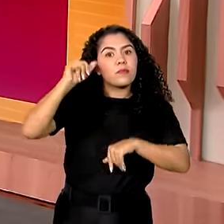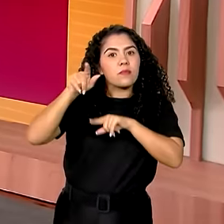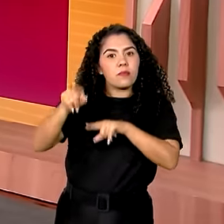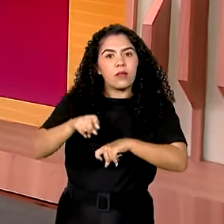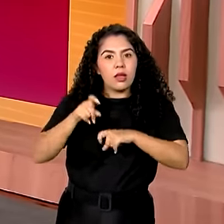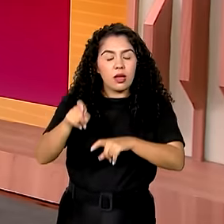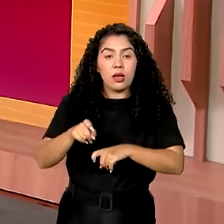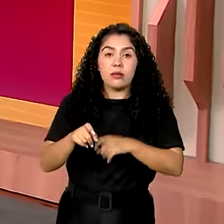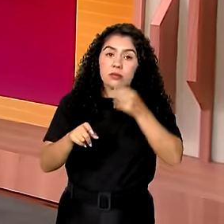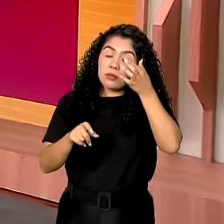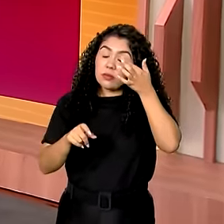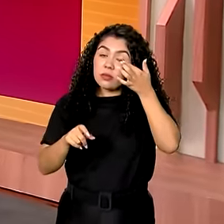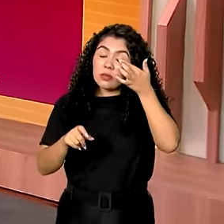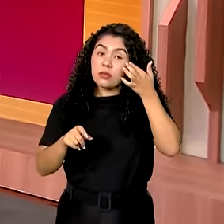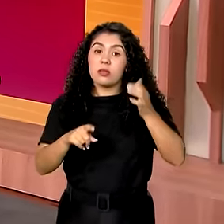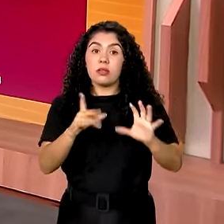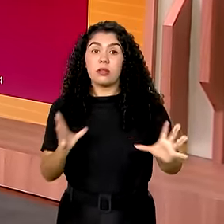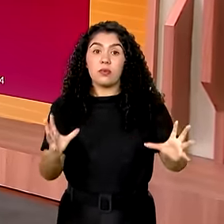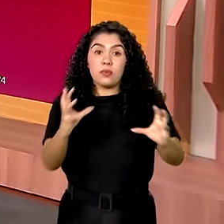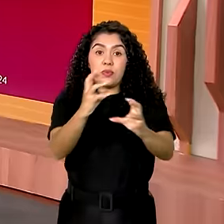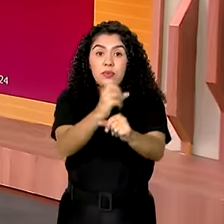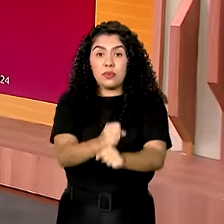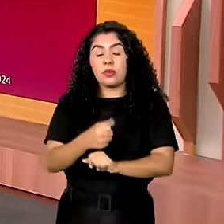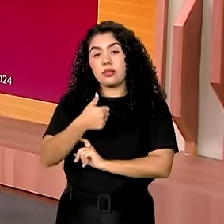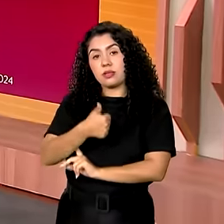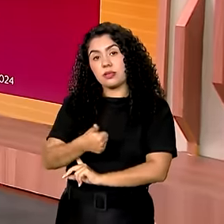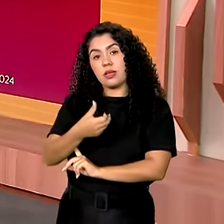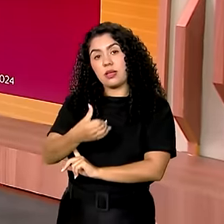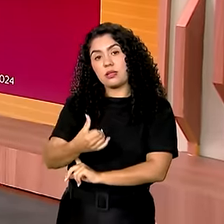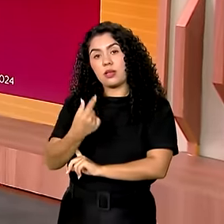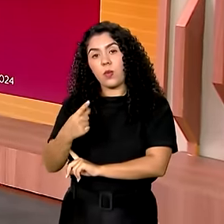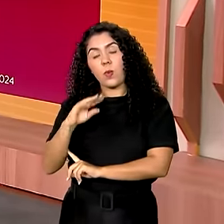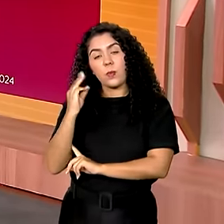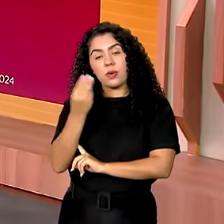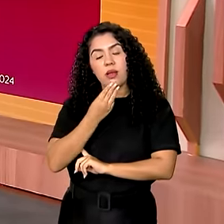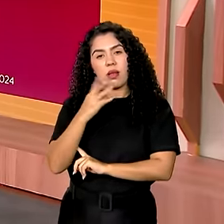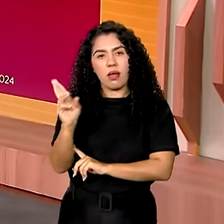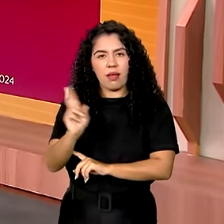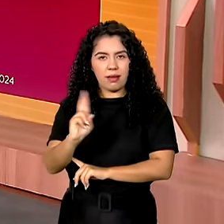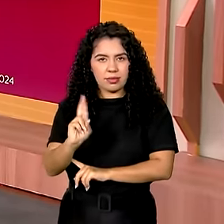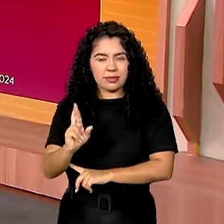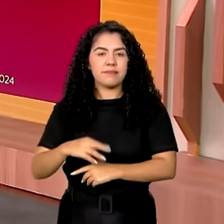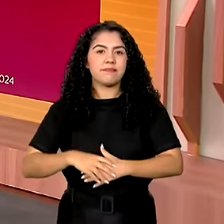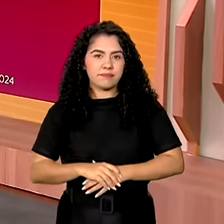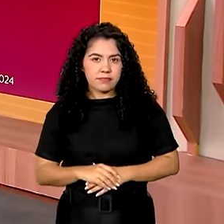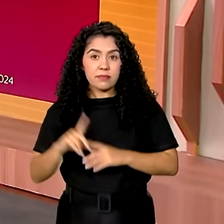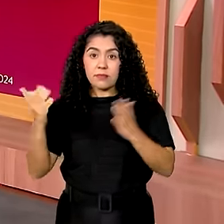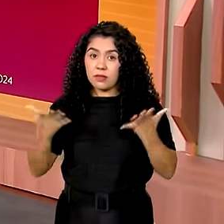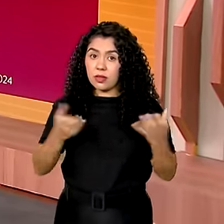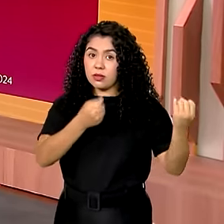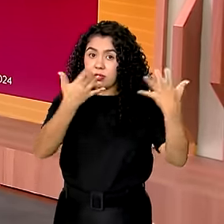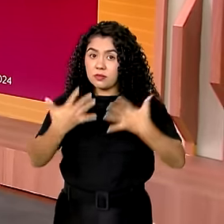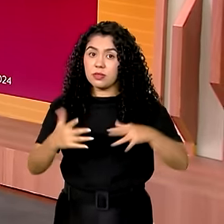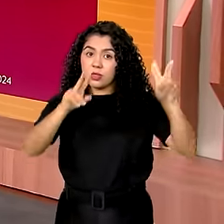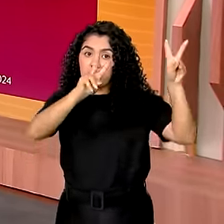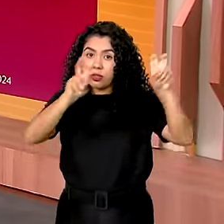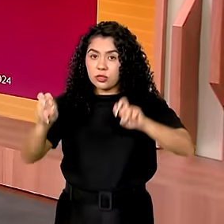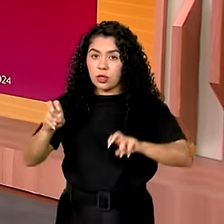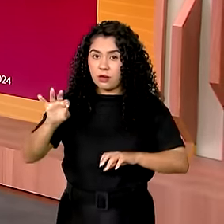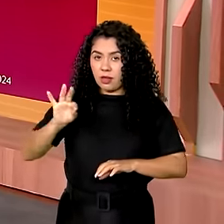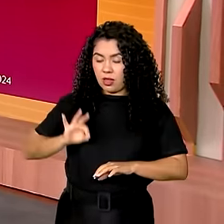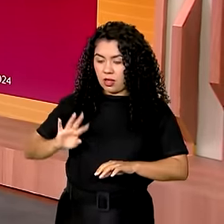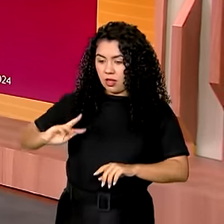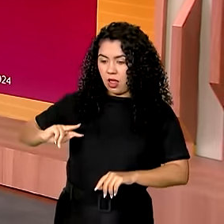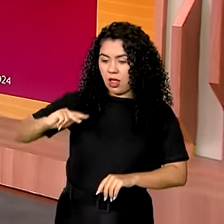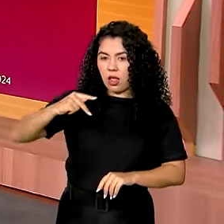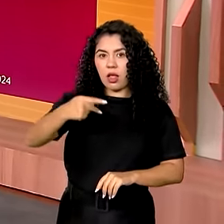de financiamentos liberados passa de 161 milhões de reais. Quando o assunto é transferência de renda ao